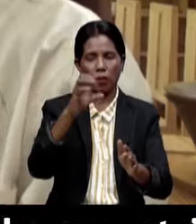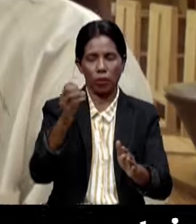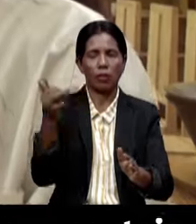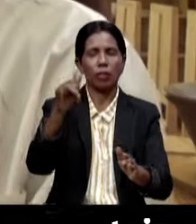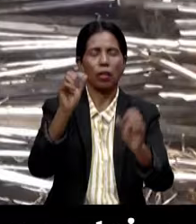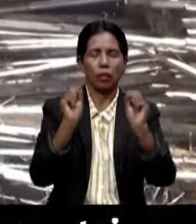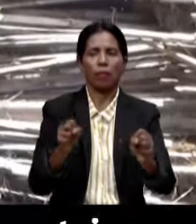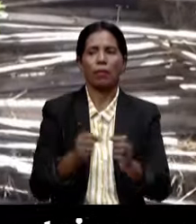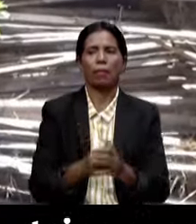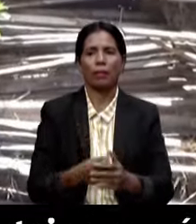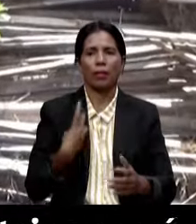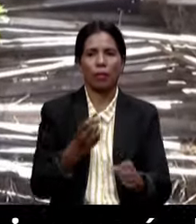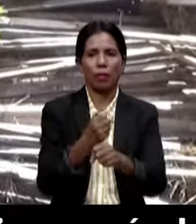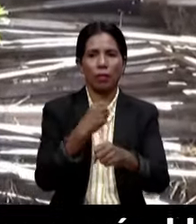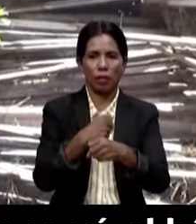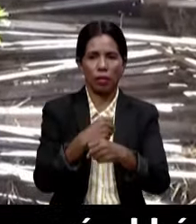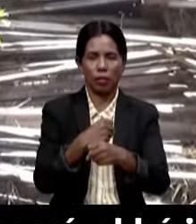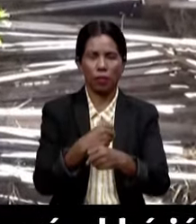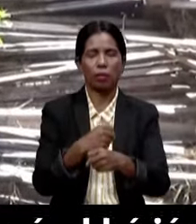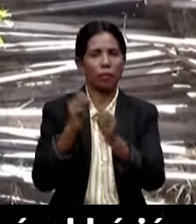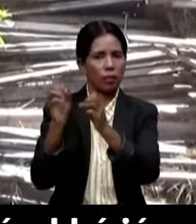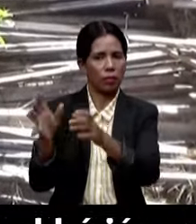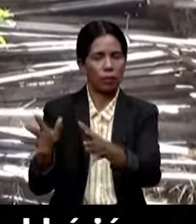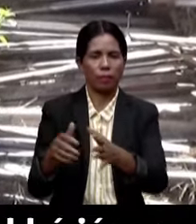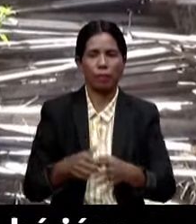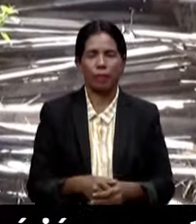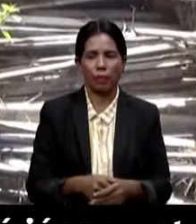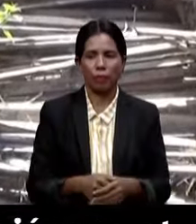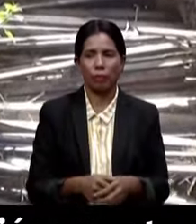se amse a feira especial.